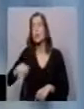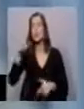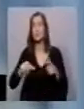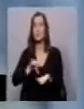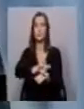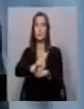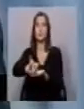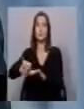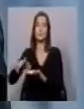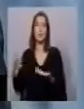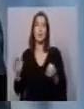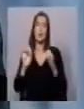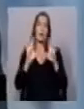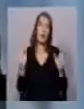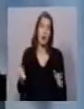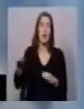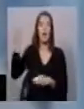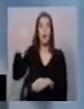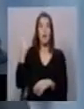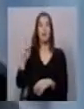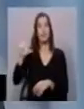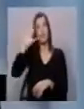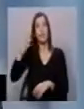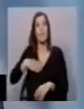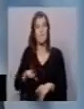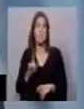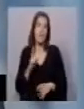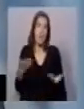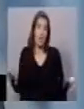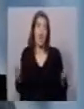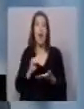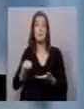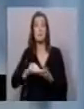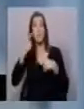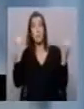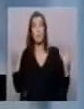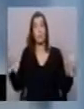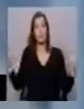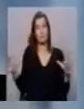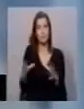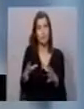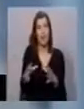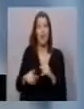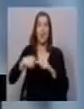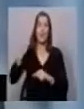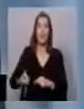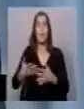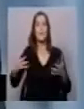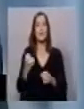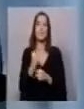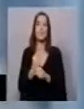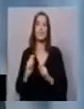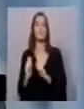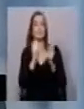Claro, dentro de uma estratégia que o anterior governo tinha, era procurar esvaziar a administração pública para depois a seguir entregar uma grande parte dos serviços ao setor